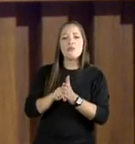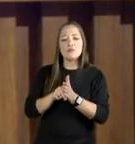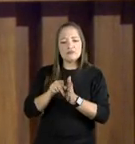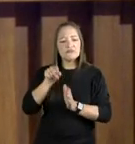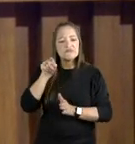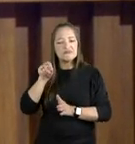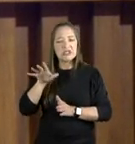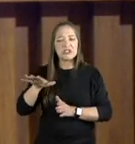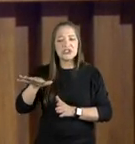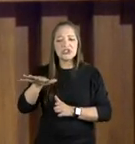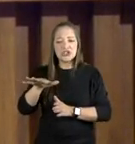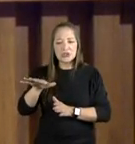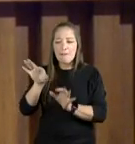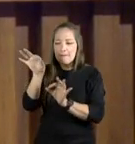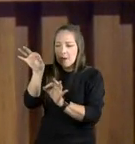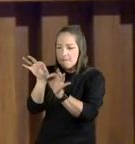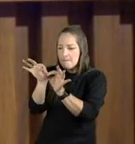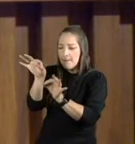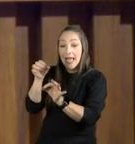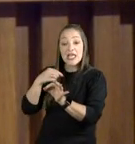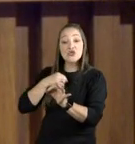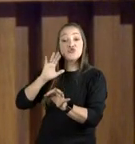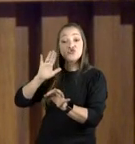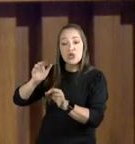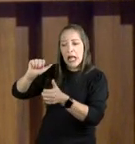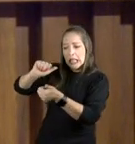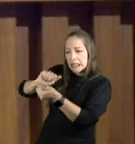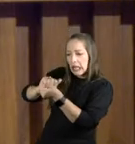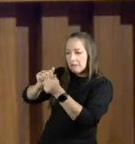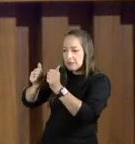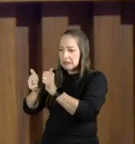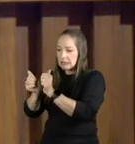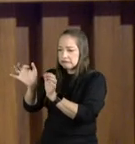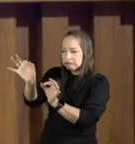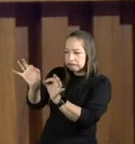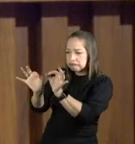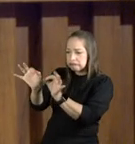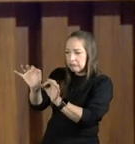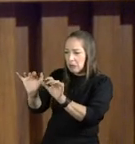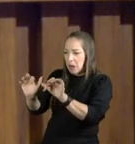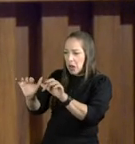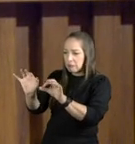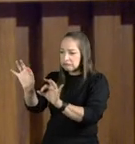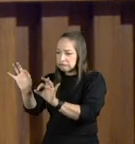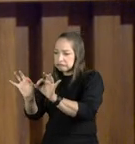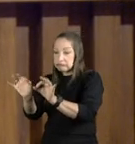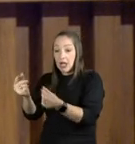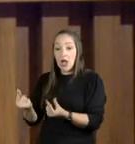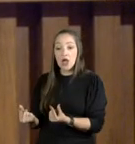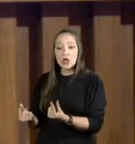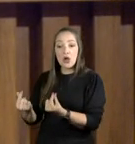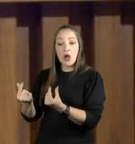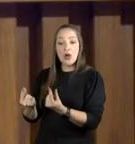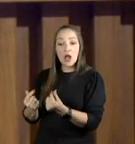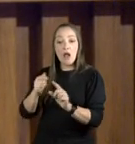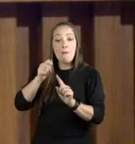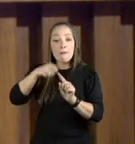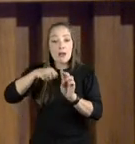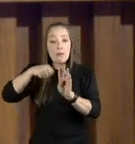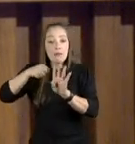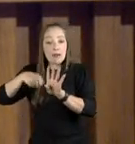que eu já fui montando, eu fui adaptando a essas, que tem os meus gastos mensais, e eu consigo ter um resumo daquilo. Né?